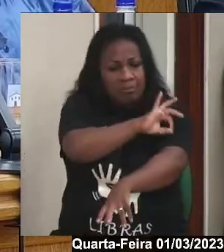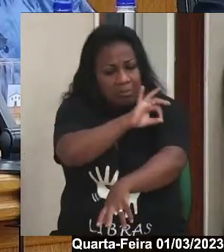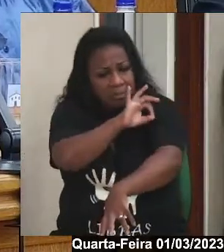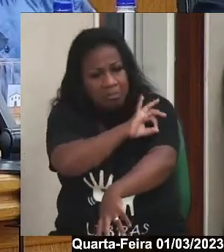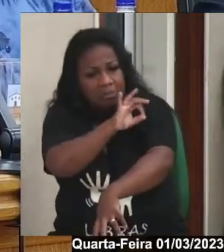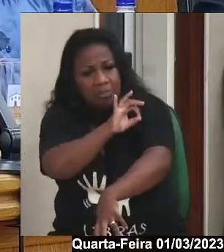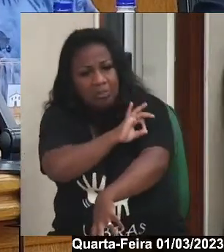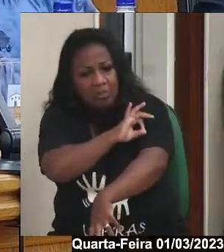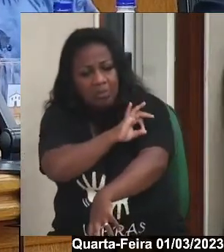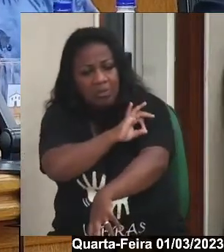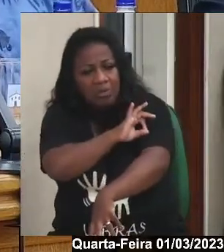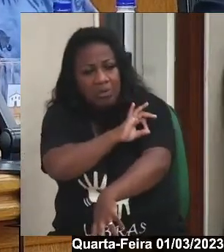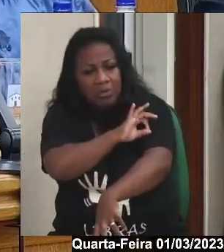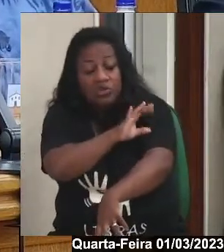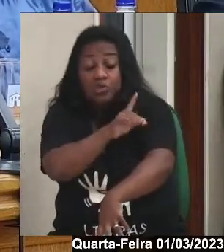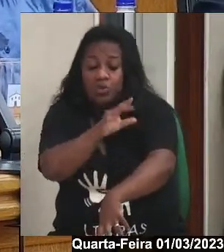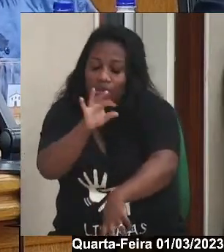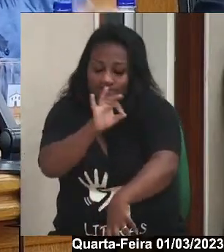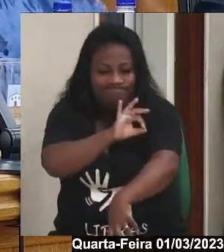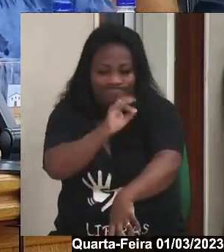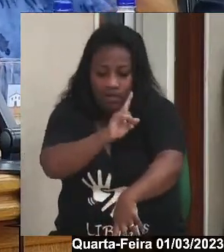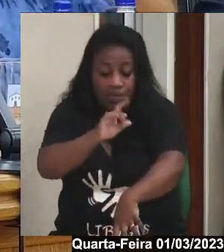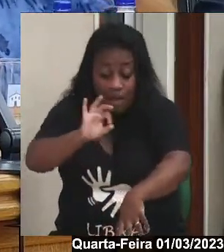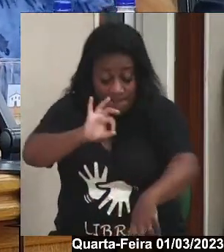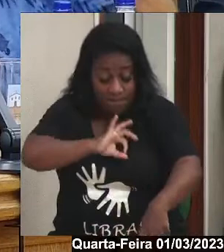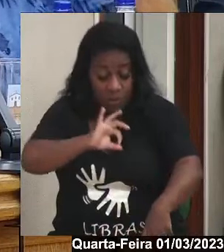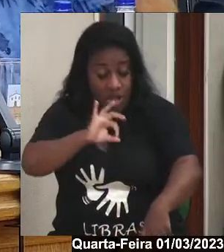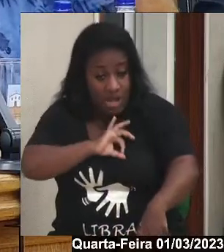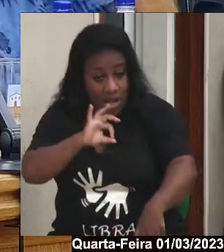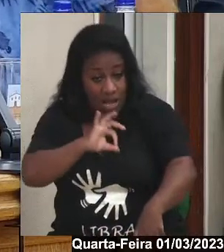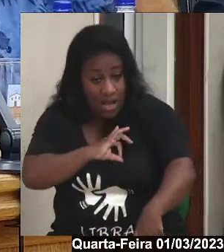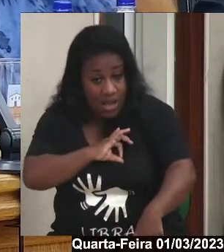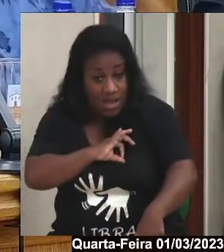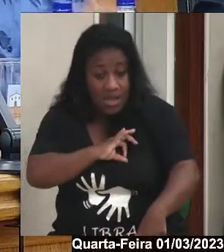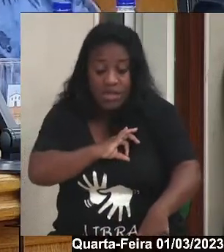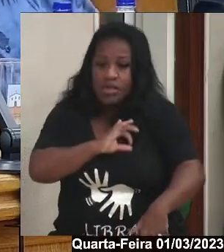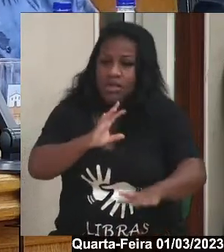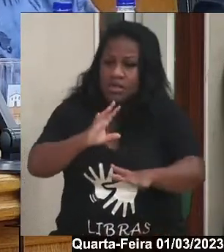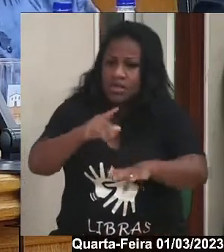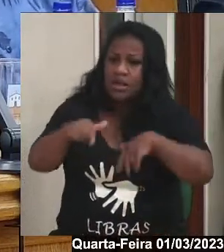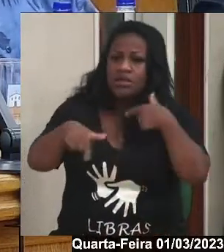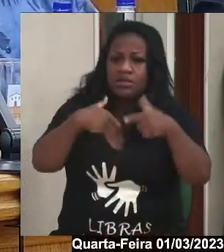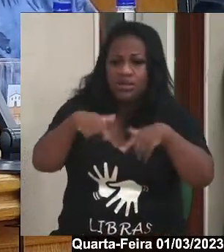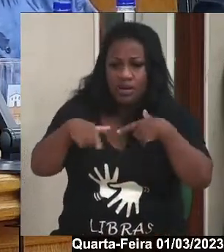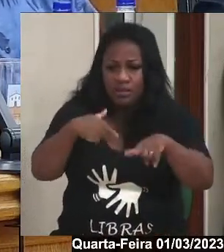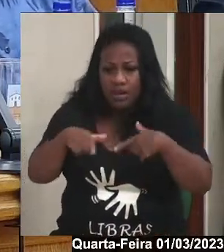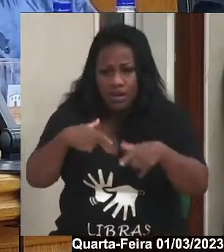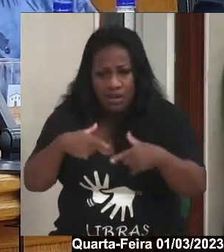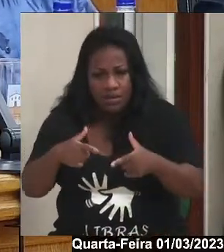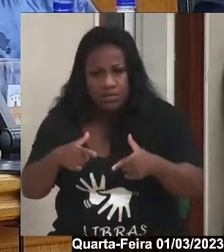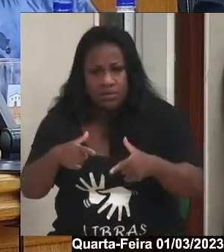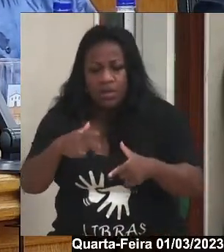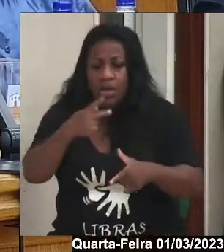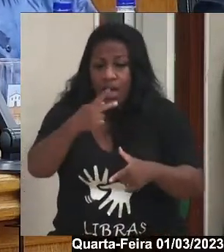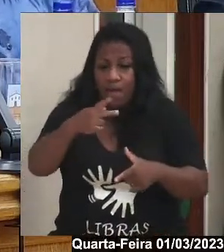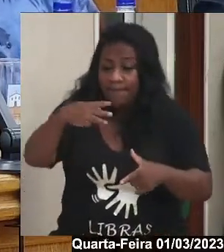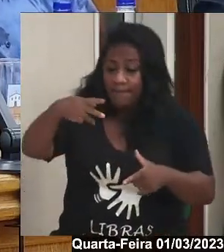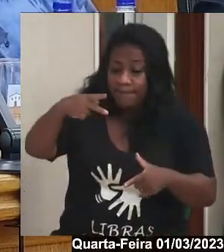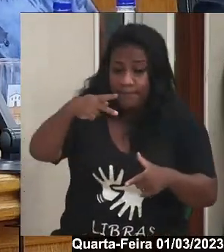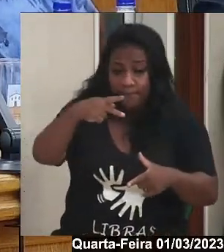nossa guarda hoje é muito respeitada. Assim, eu vejo a harmonia que vocês têm com a PM.